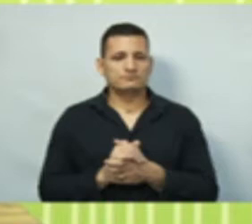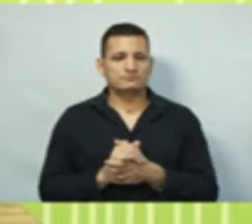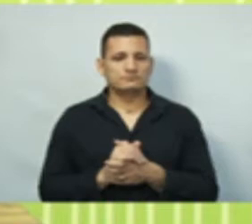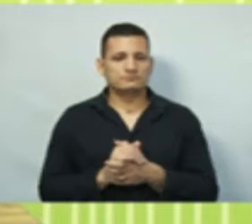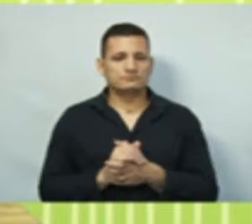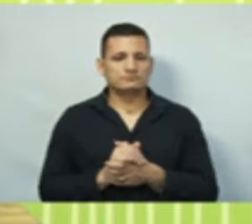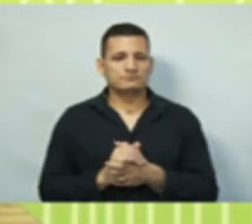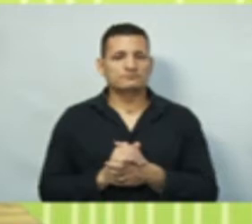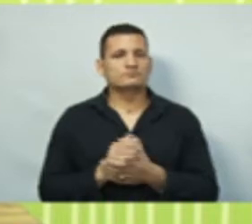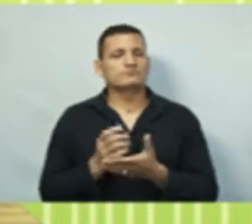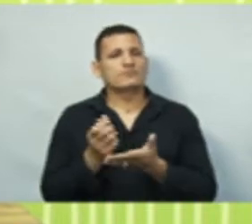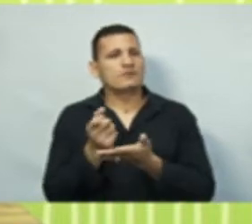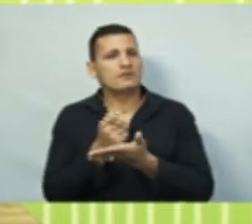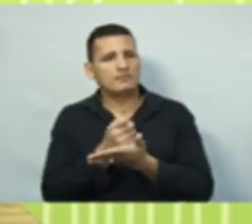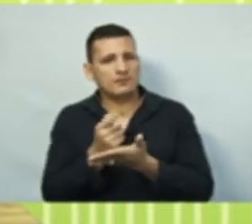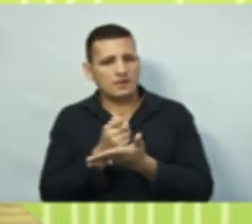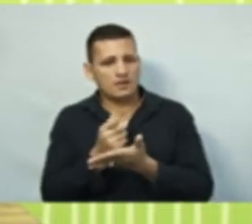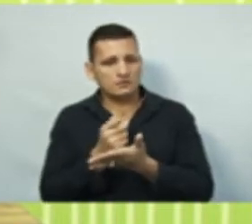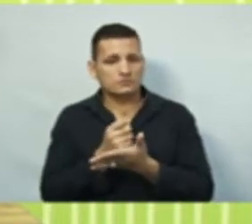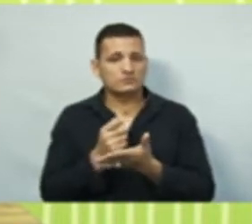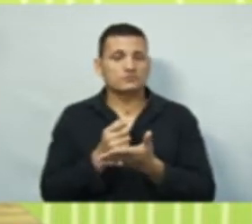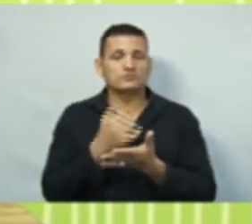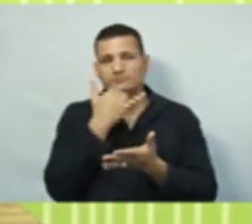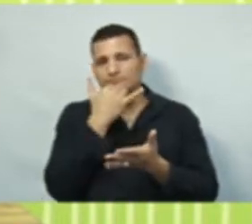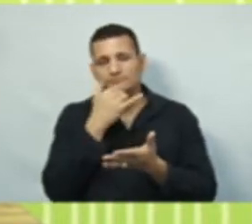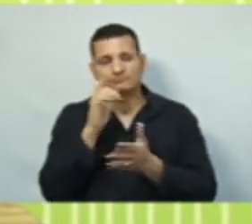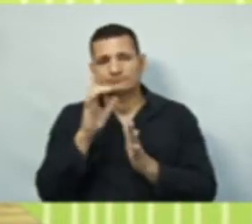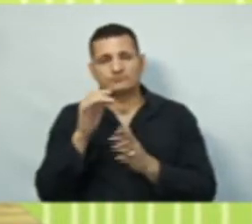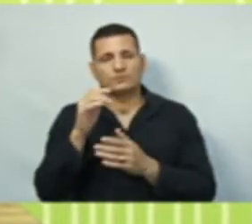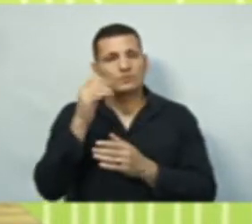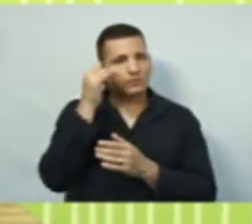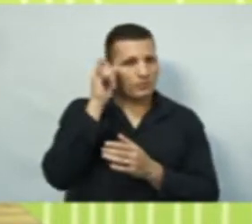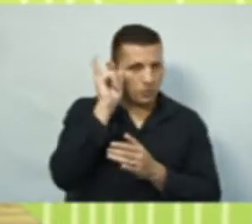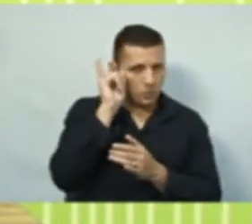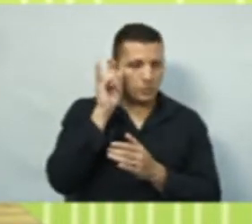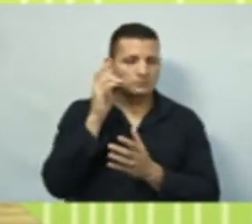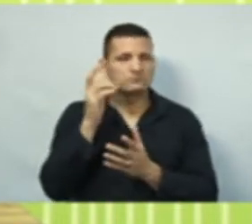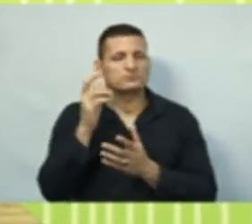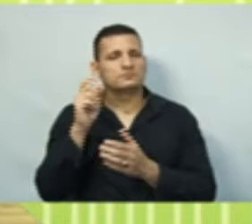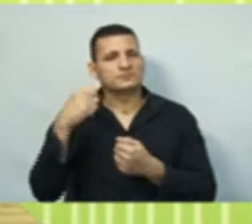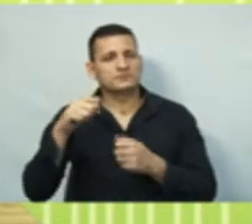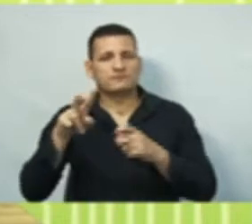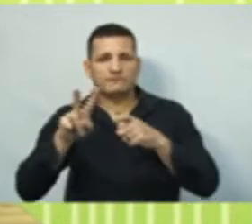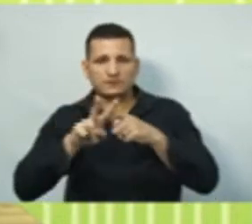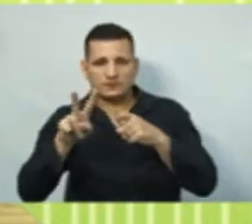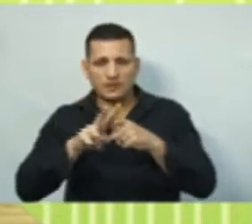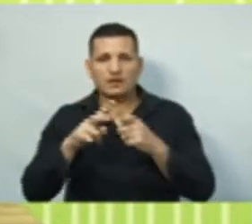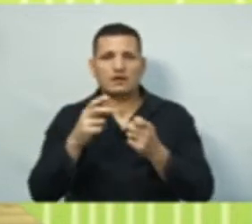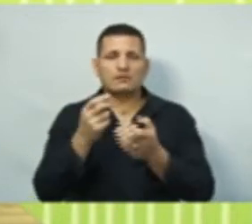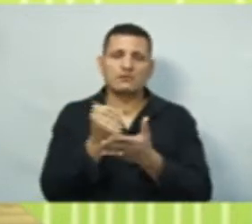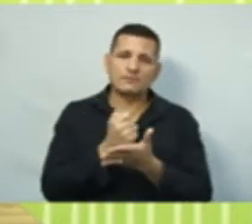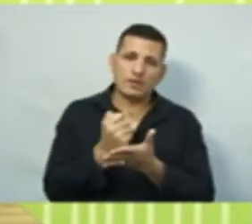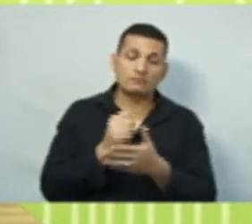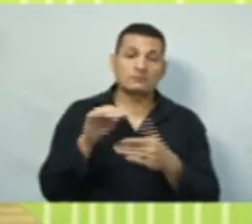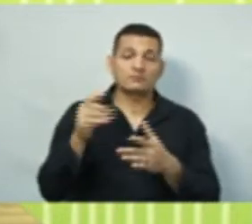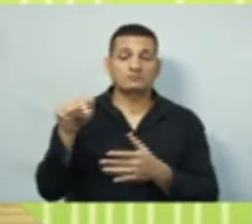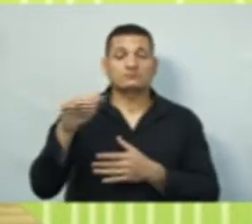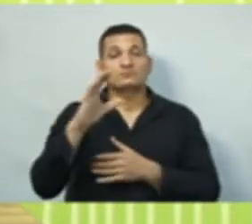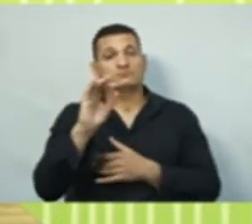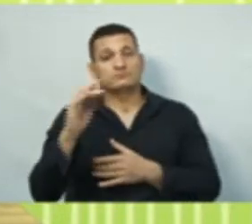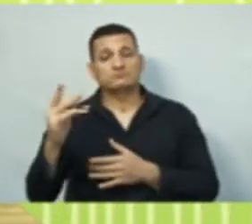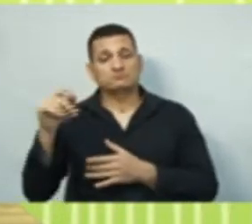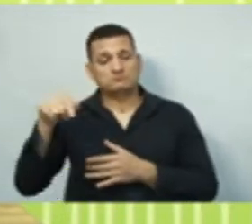De remédio. O leite não, o gado, de remédio, de veterinário. Então, a cooperativa pode